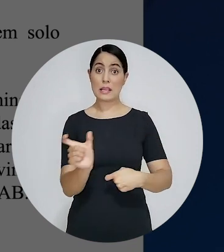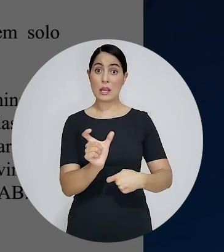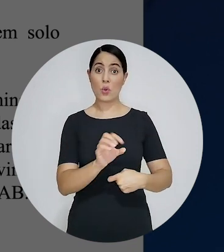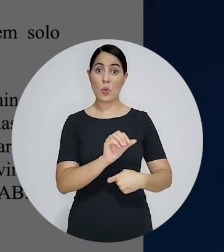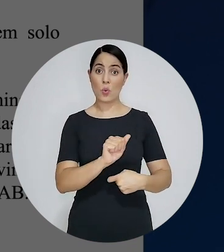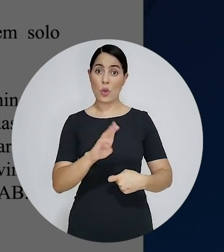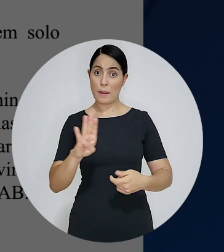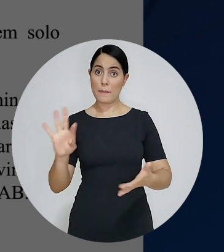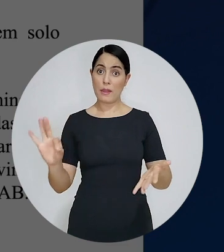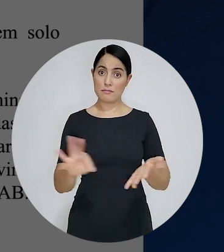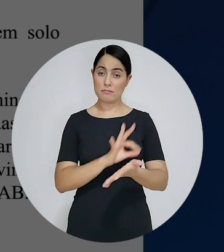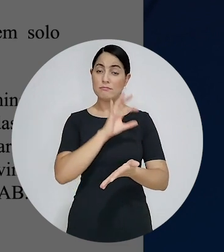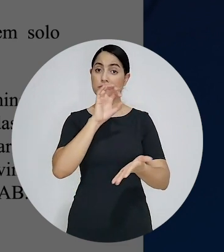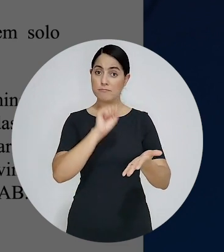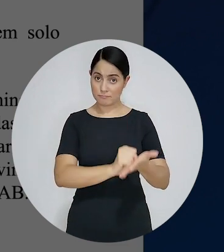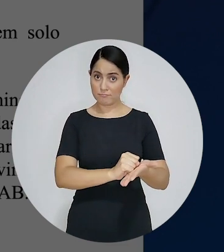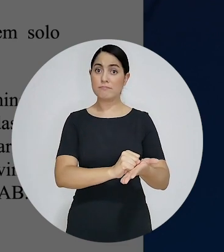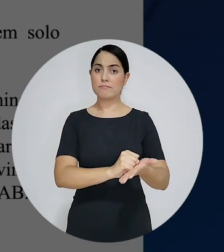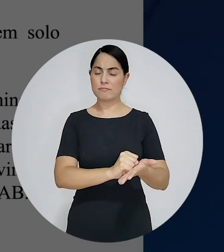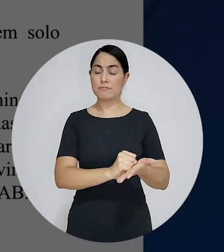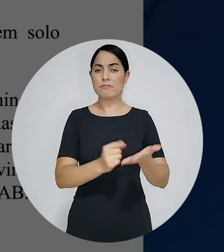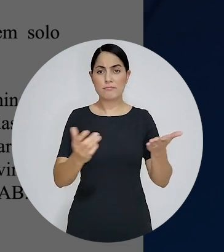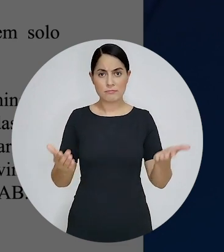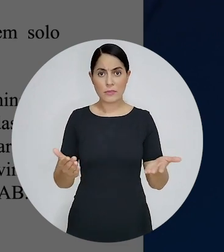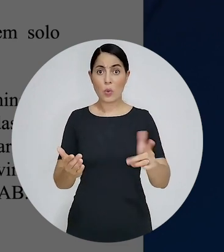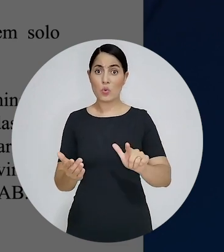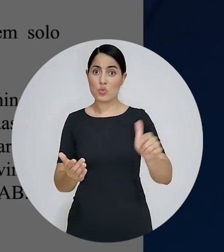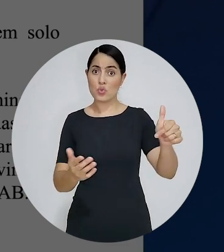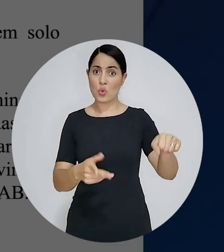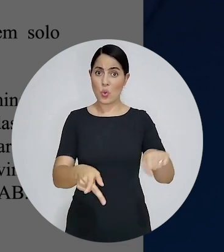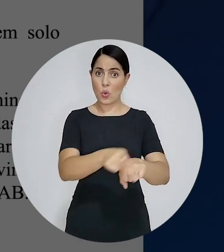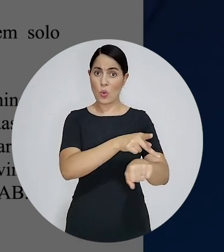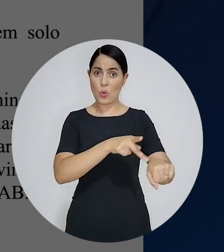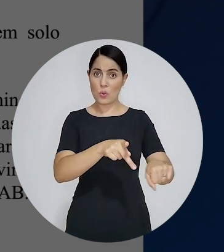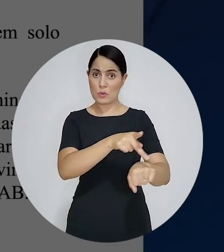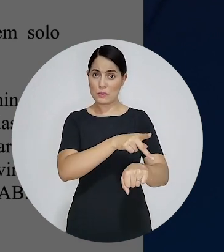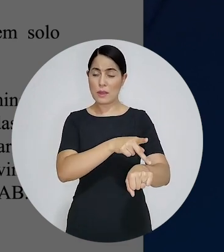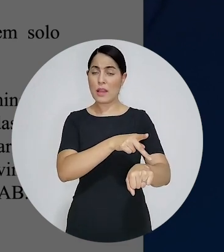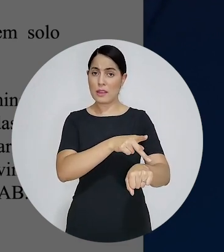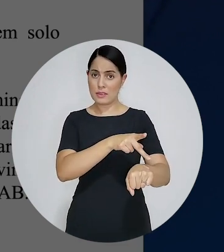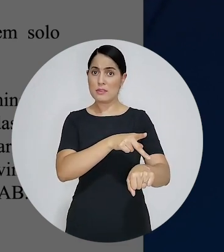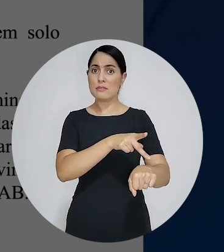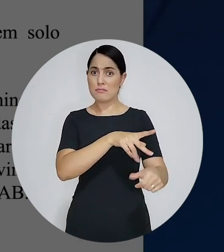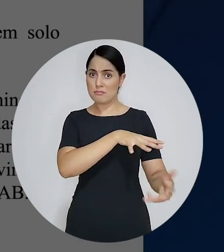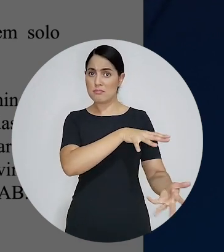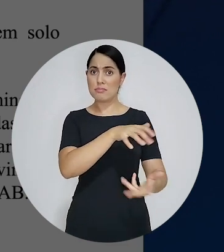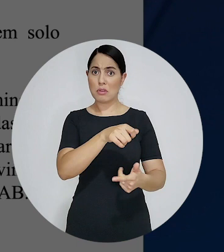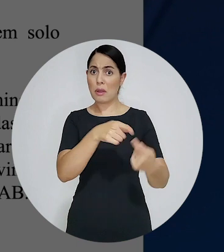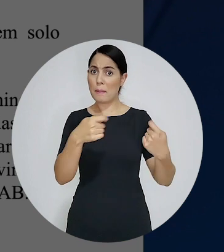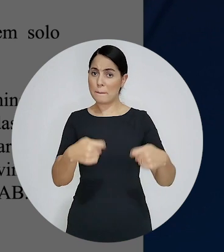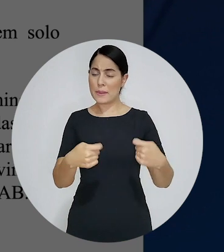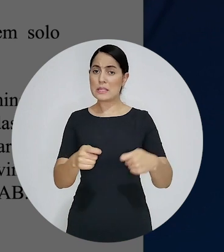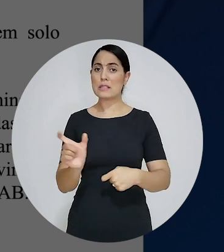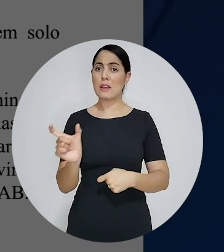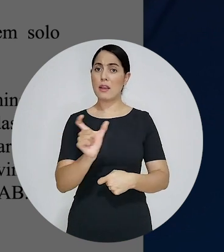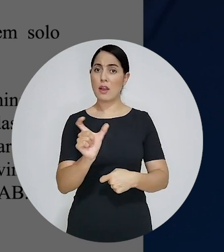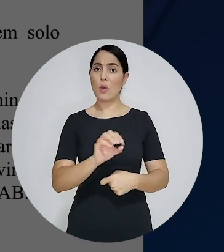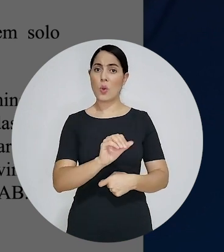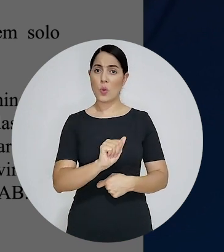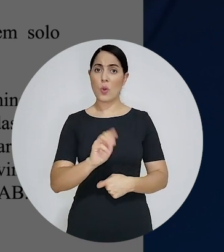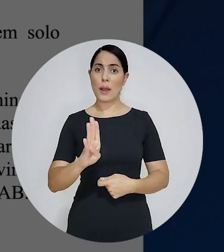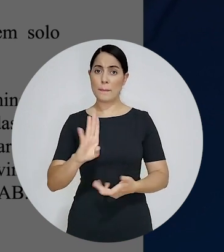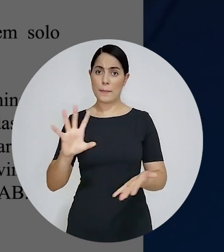tanto, a inscrição na OAB. A inscrição do advogado estrangeiro na Ordem dos Advogados do Brasil é disciplinada pelo provimento